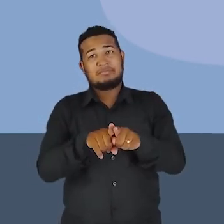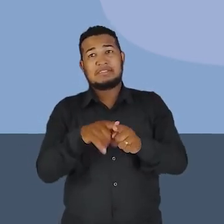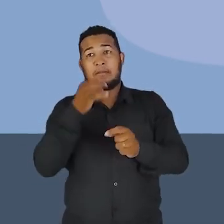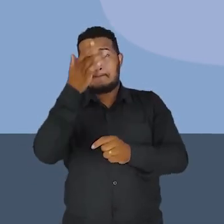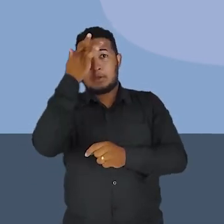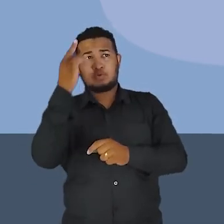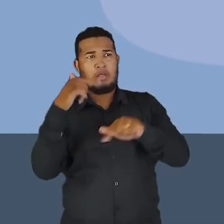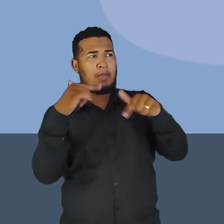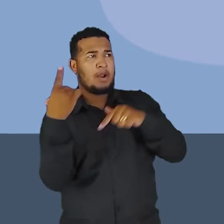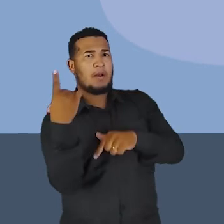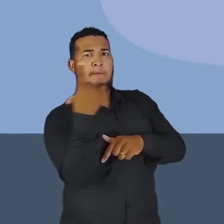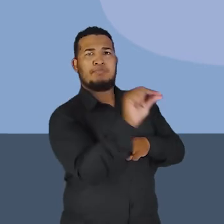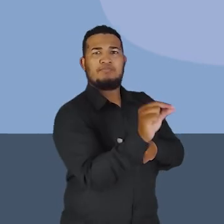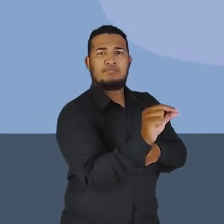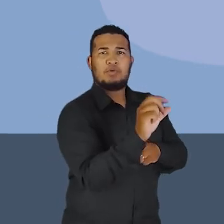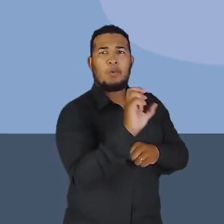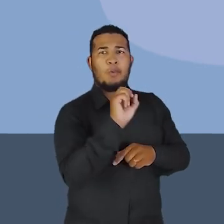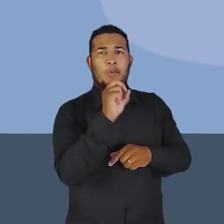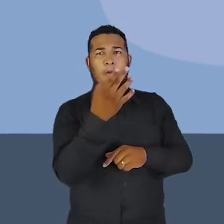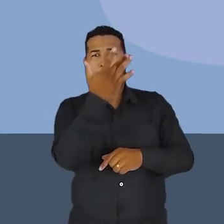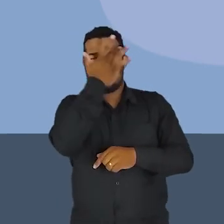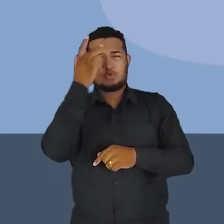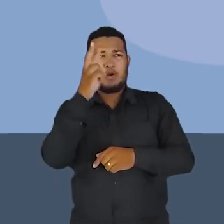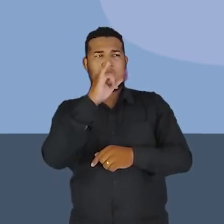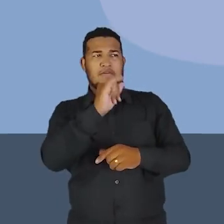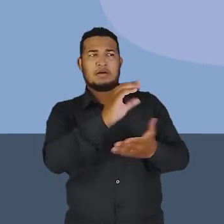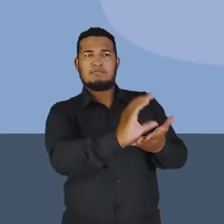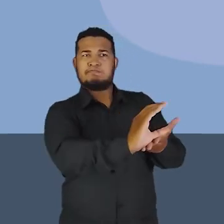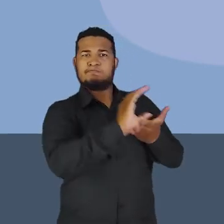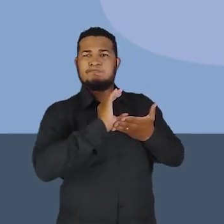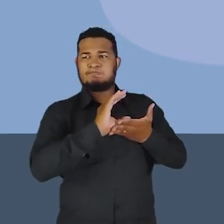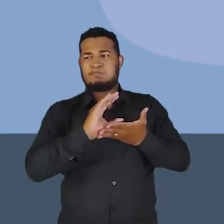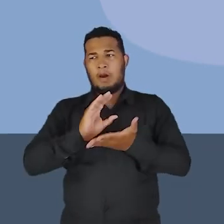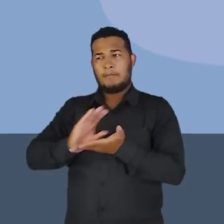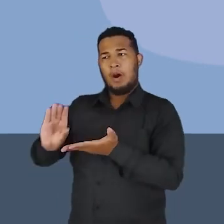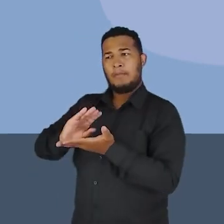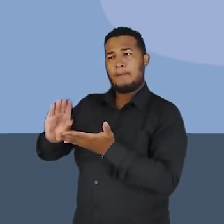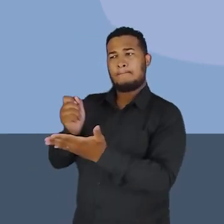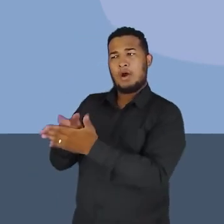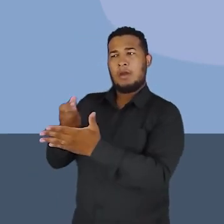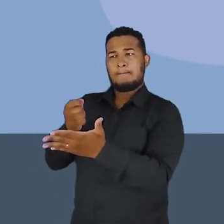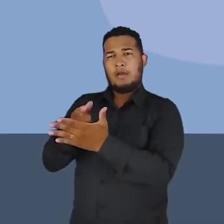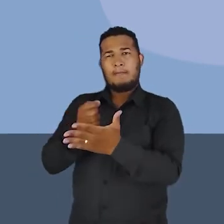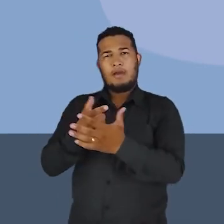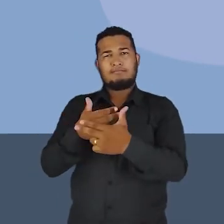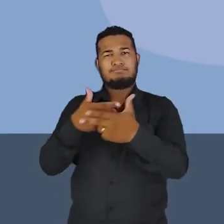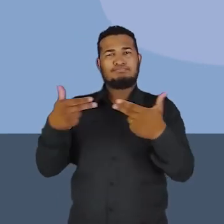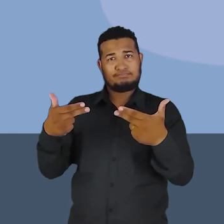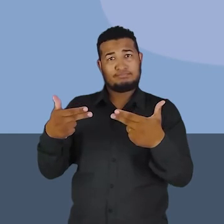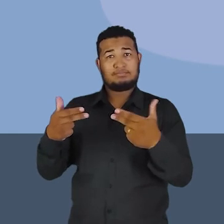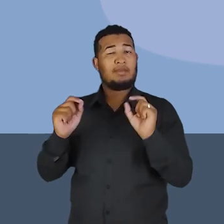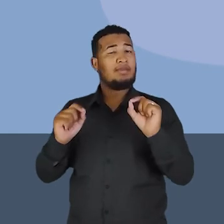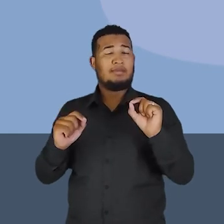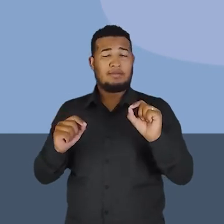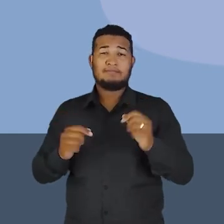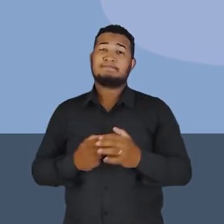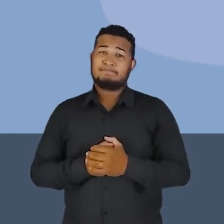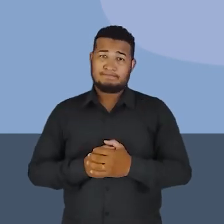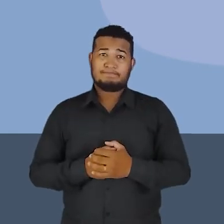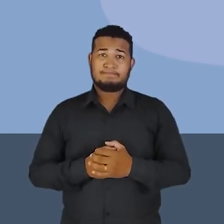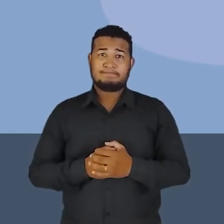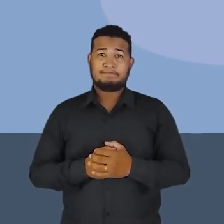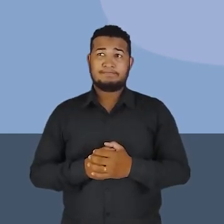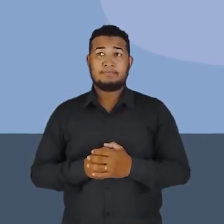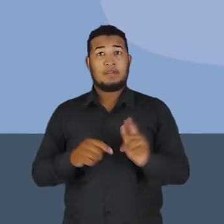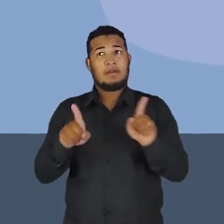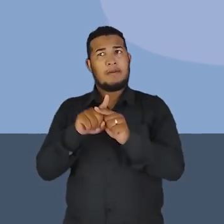para trabalhar, quem é a pessoa que vai prover essa casa, ou quais são as pessoas que proverão essa família. E como eu me